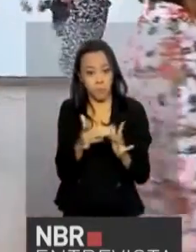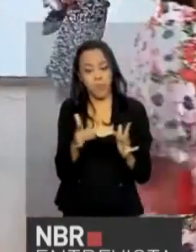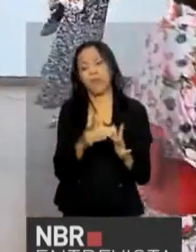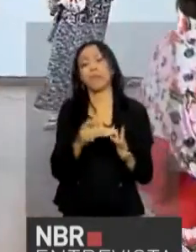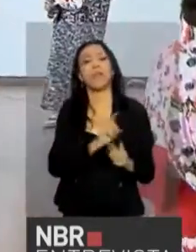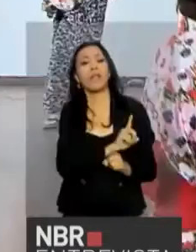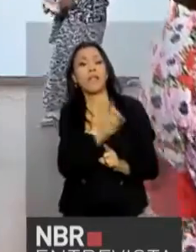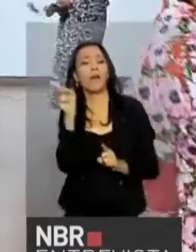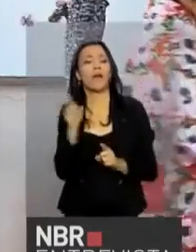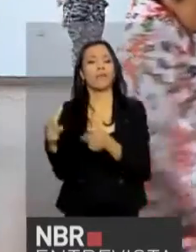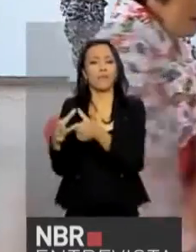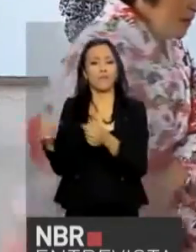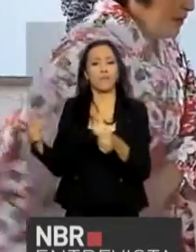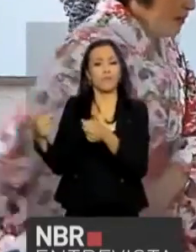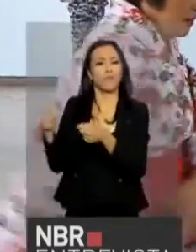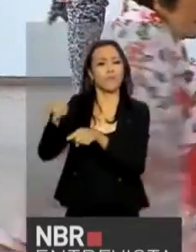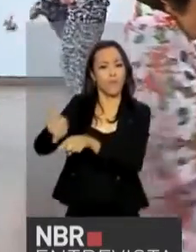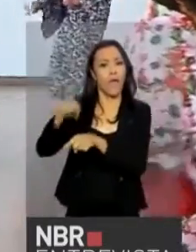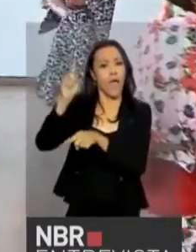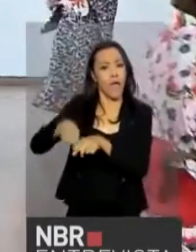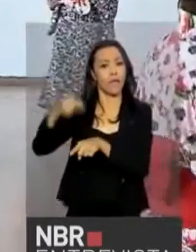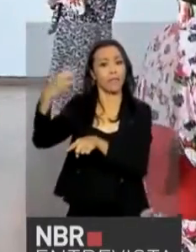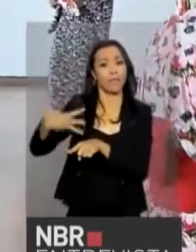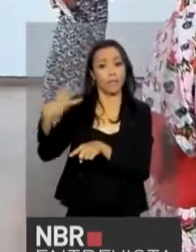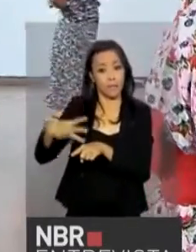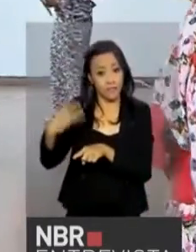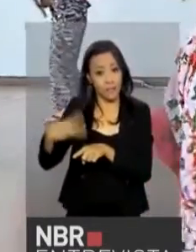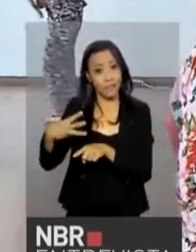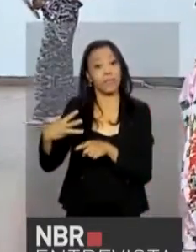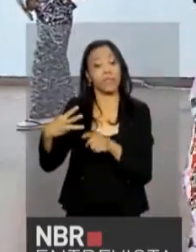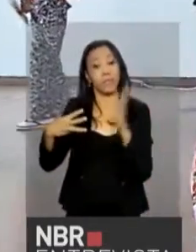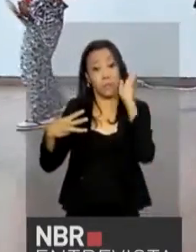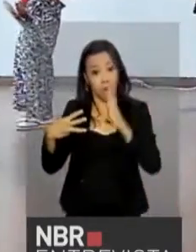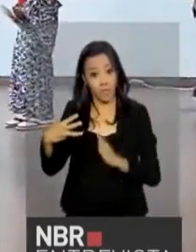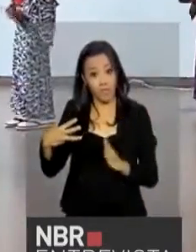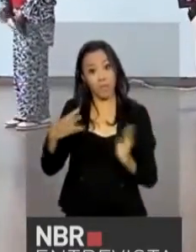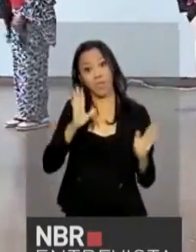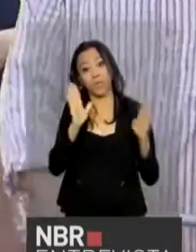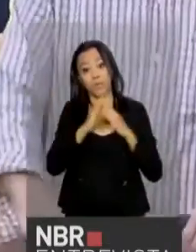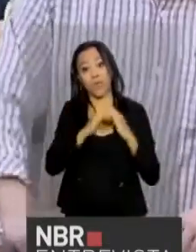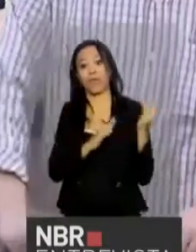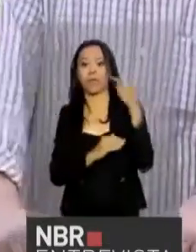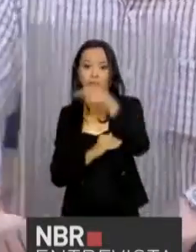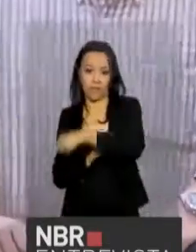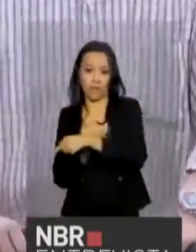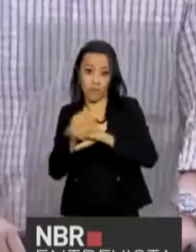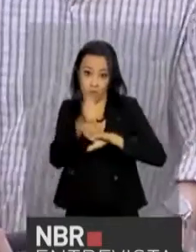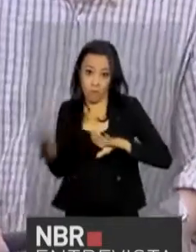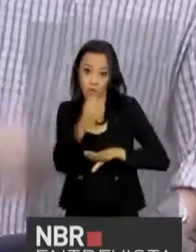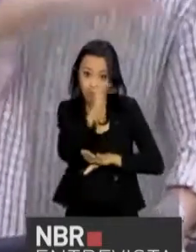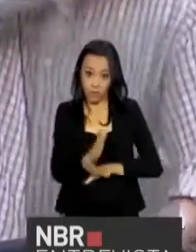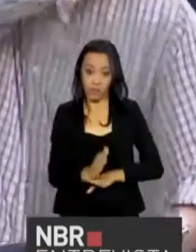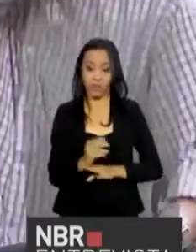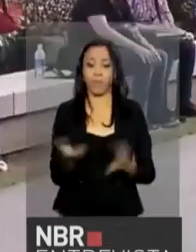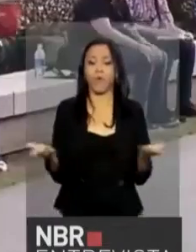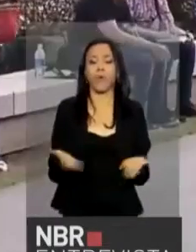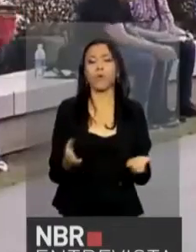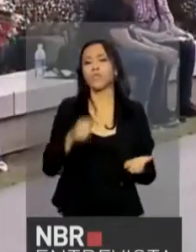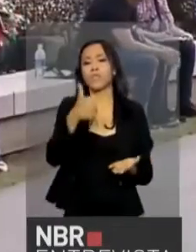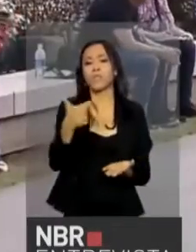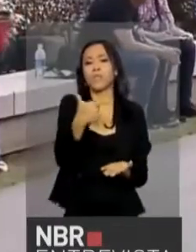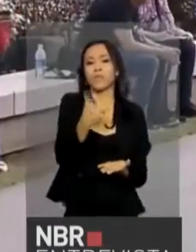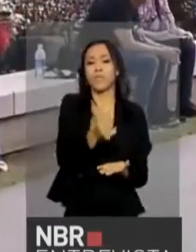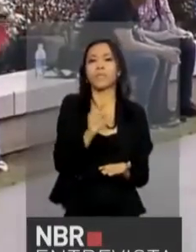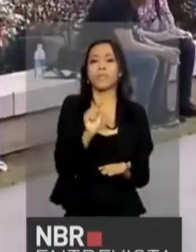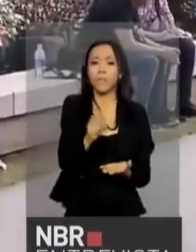japão também fica a terceira maior comunidade brasileira no exterior hoje são em torno de 180 mil